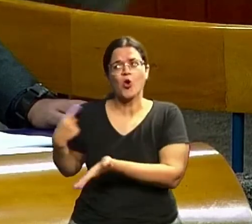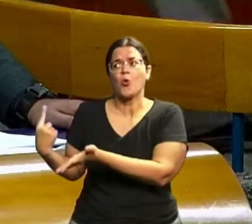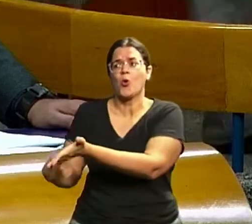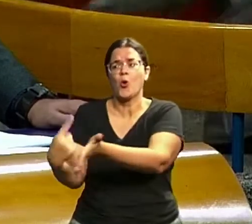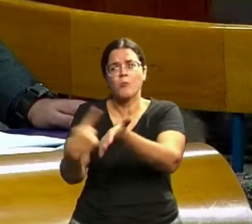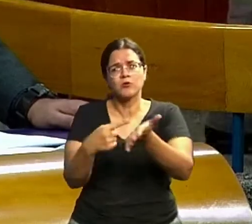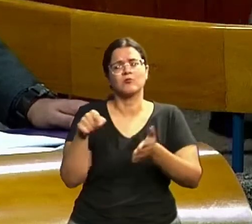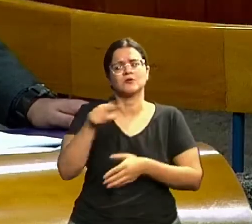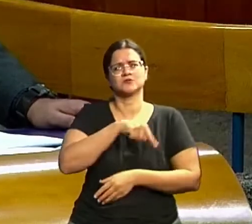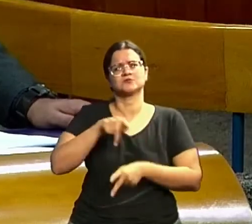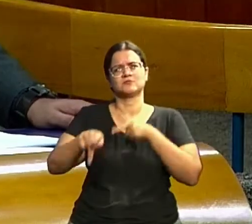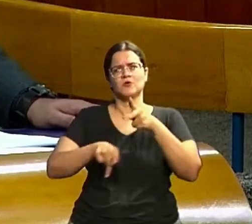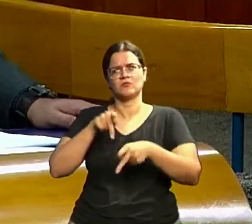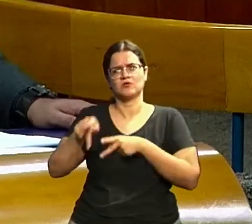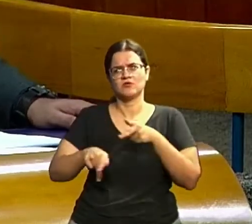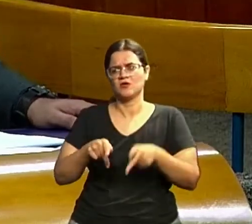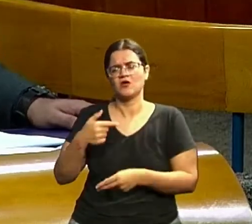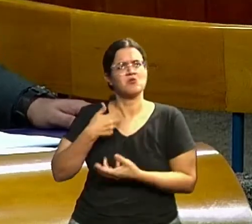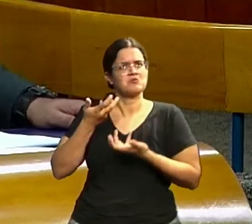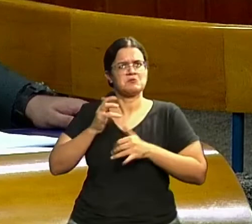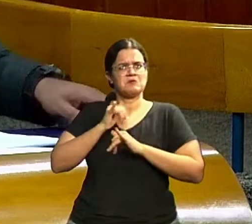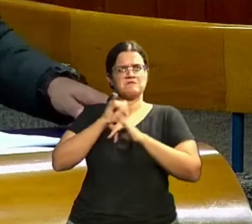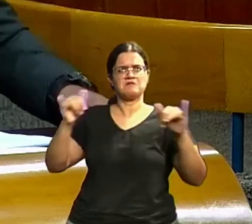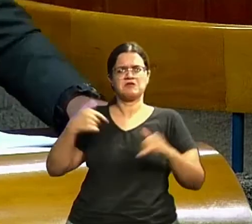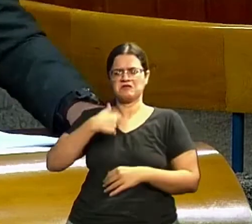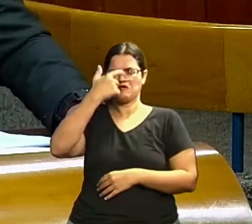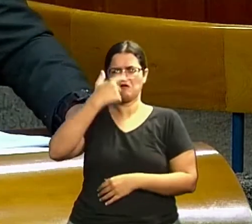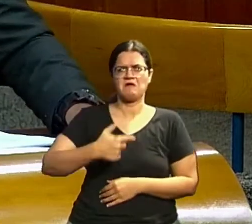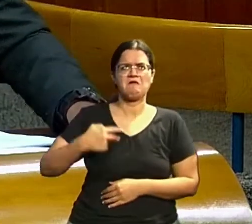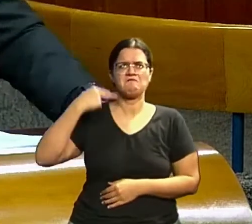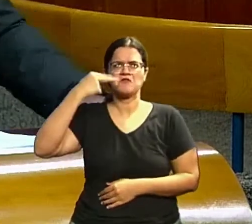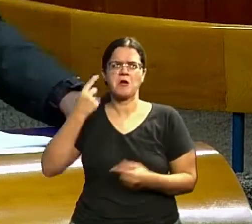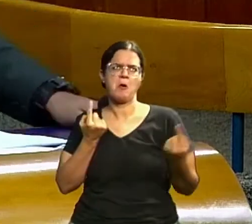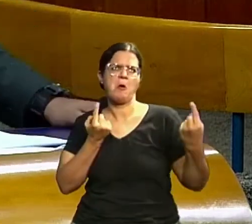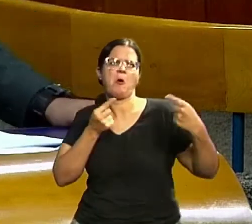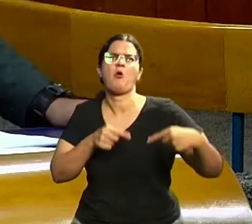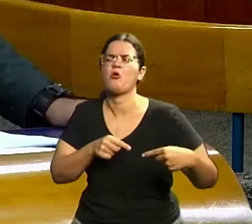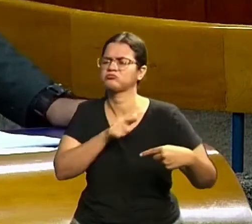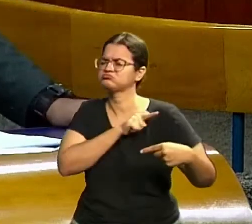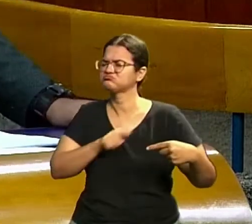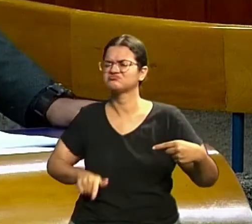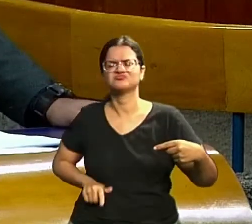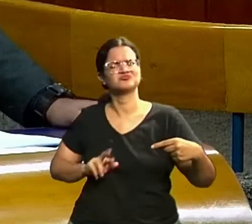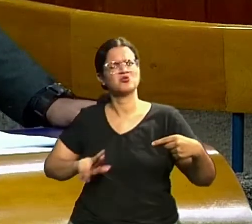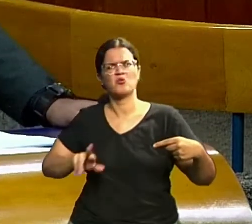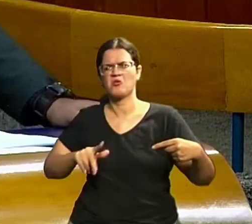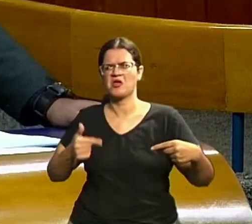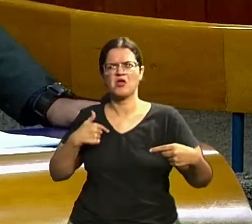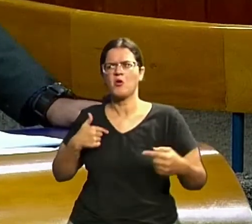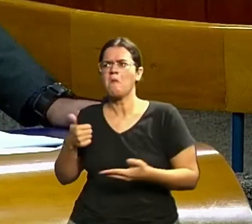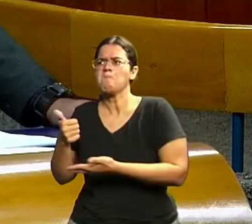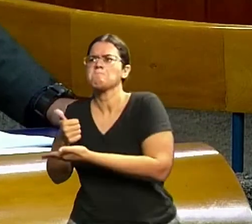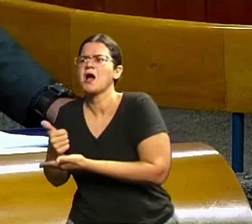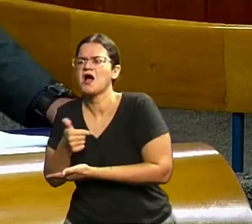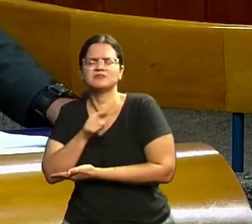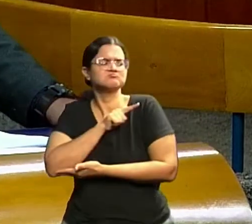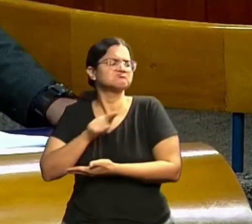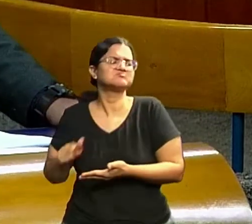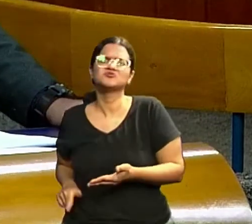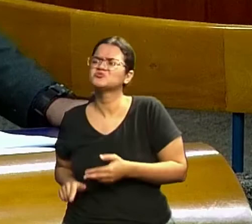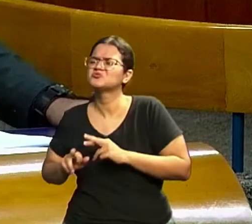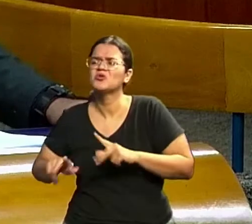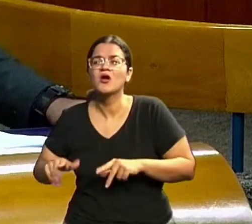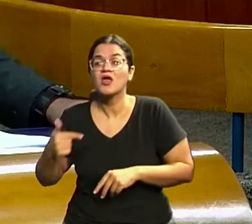com a população. E aqui eu não quero dizer que eu sou um vereador de oposição ao governo. Não sou vereador da base